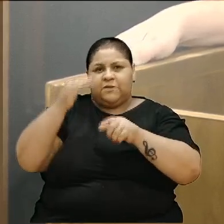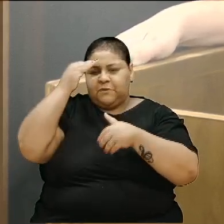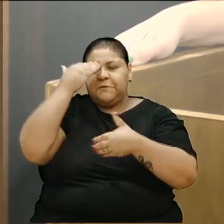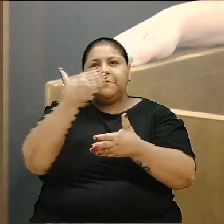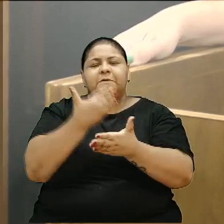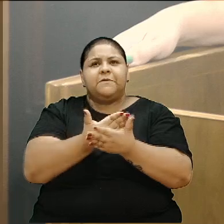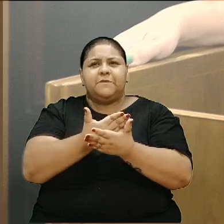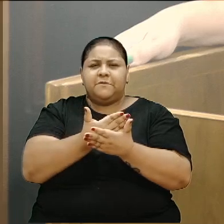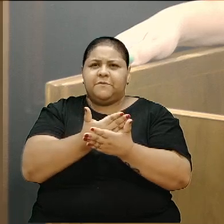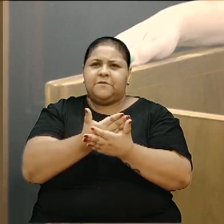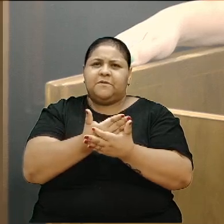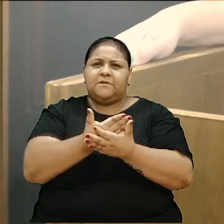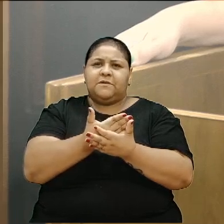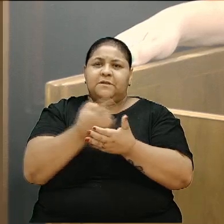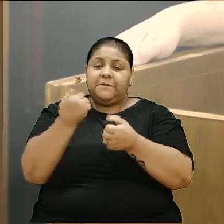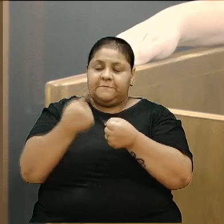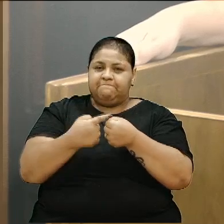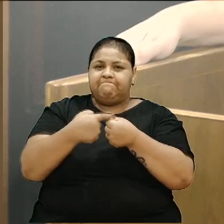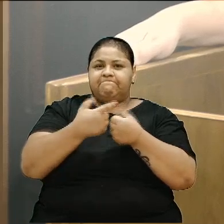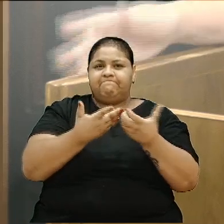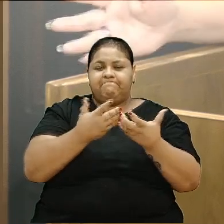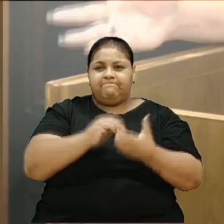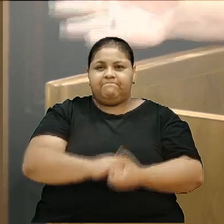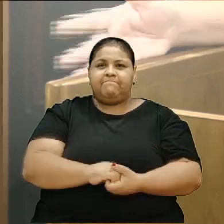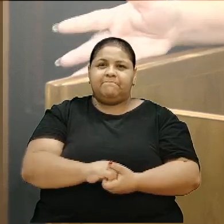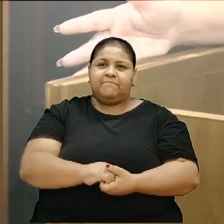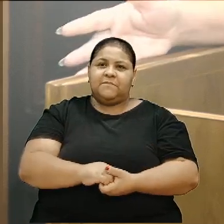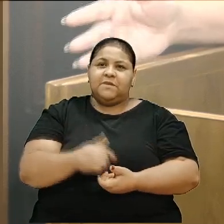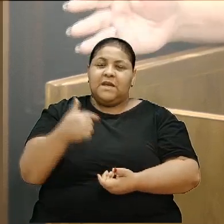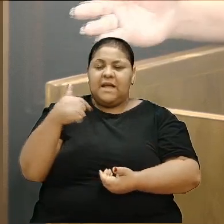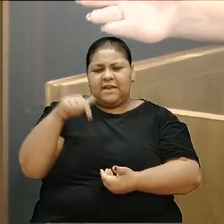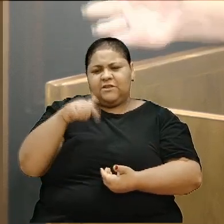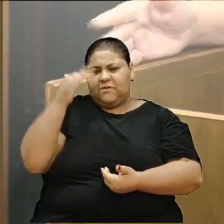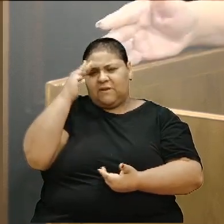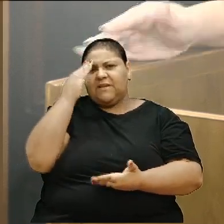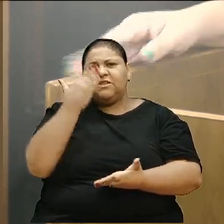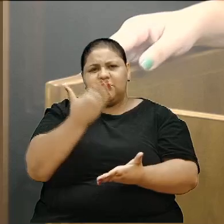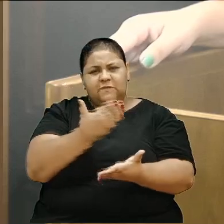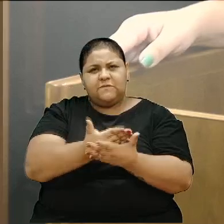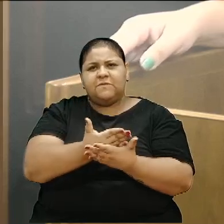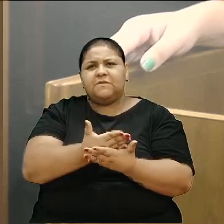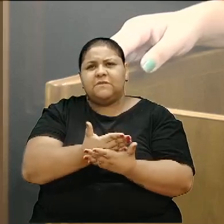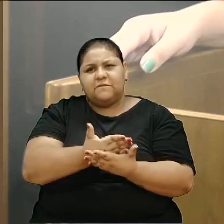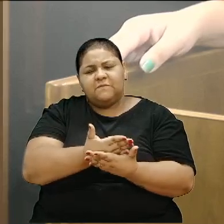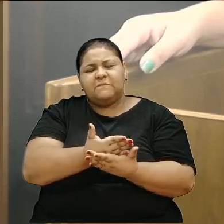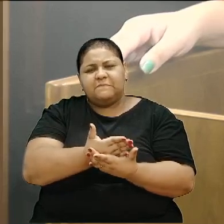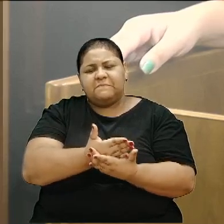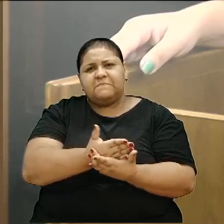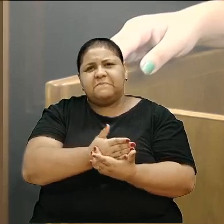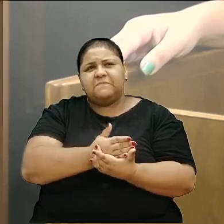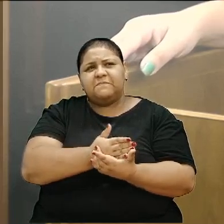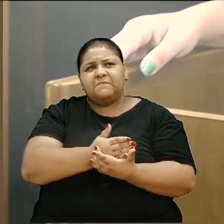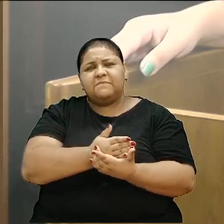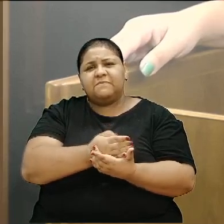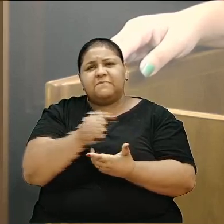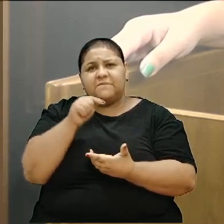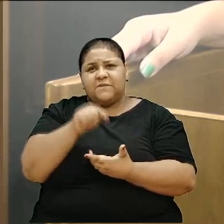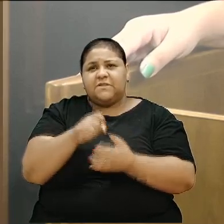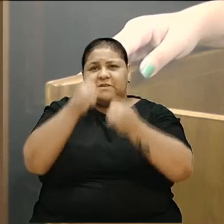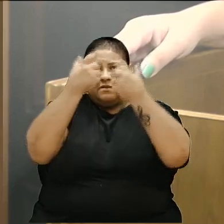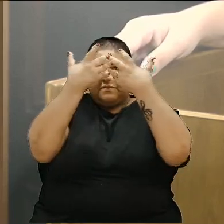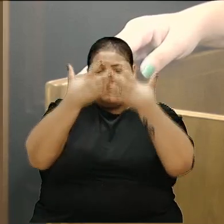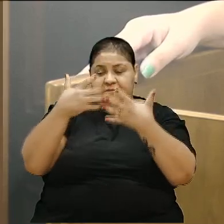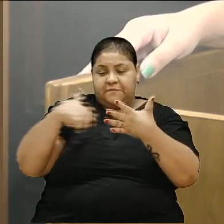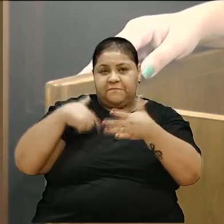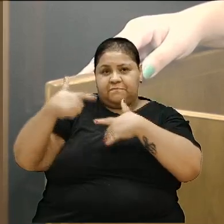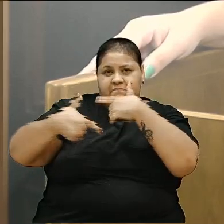acreditam nessa cidade. Então, é nisso que eu confio, é nisso que eu acredito, e é isso que eu trago aqui. O meu